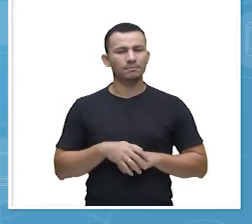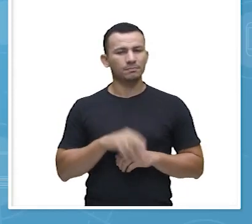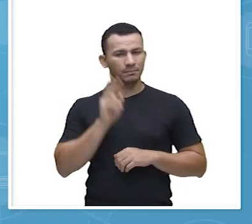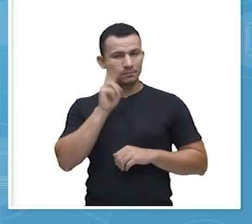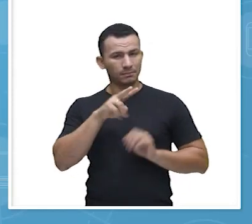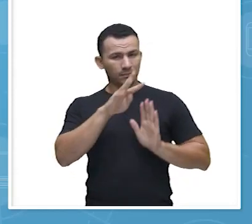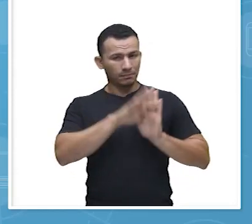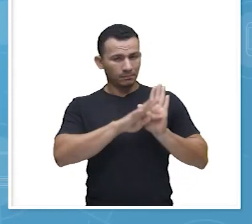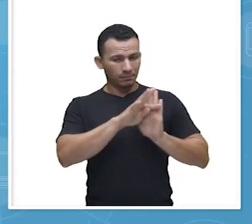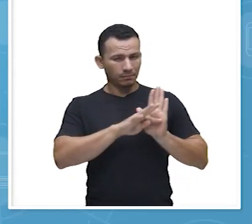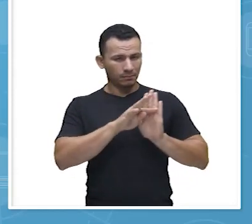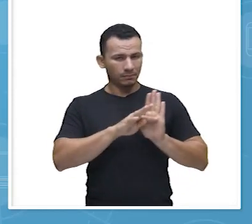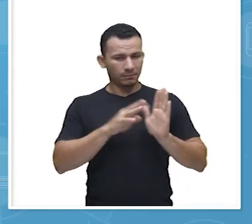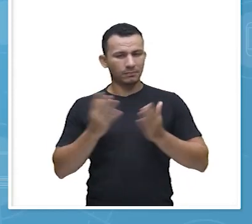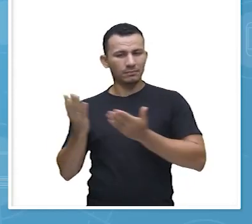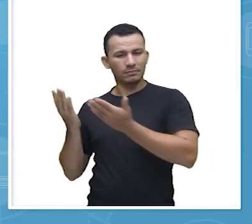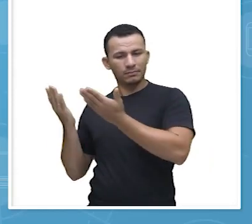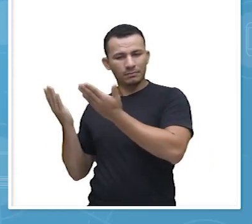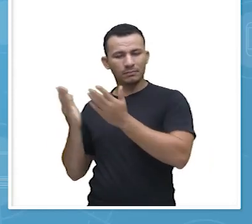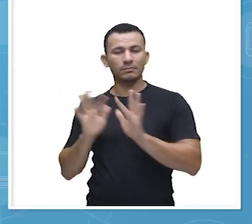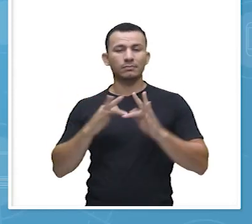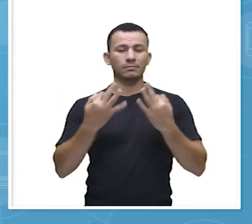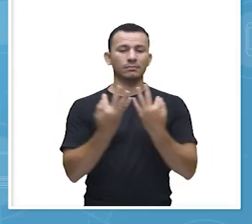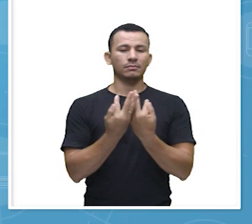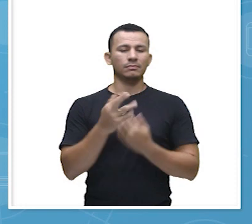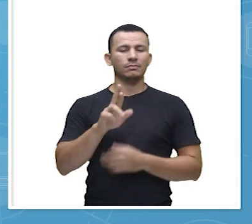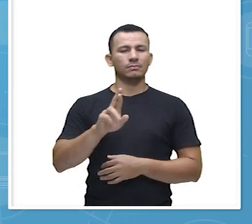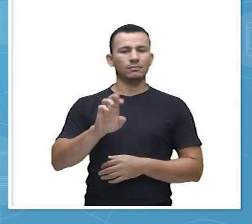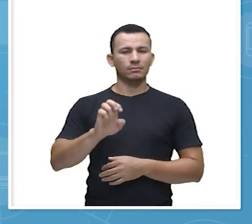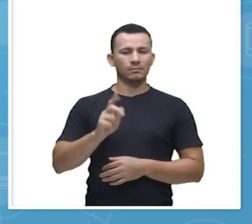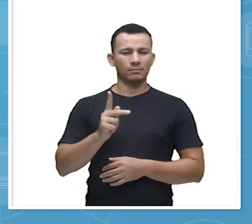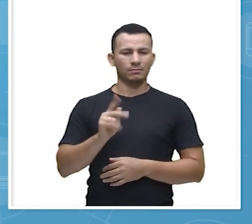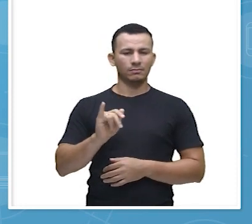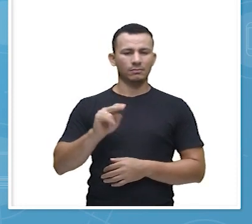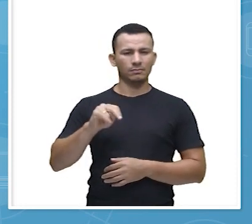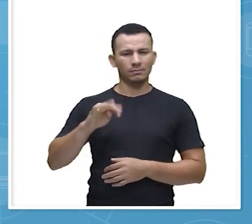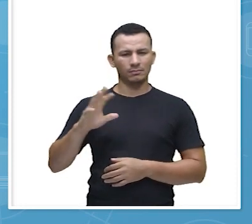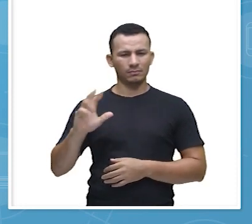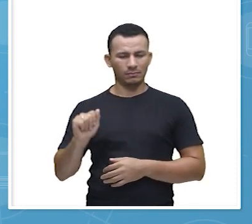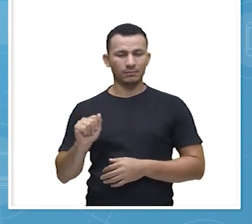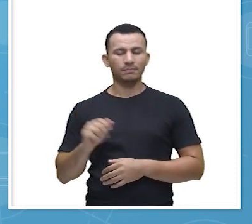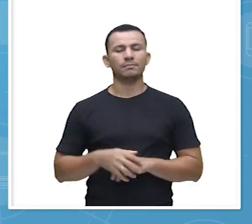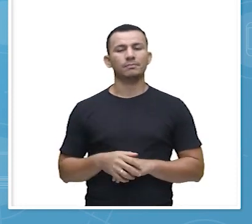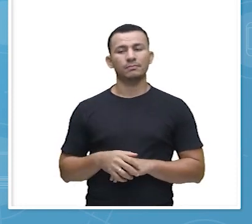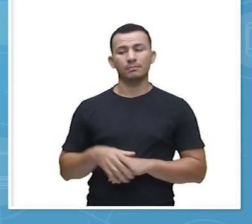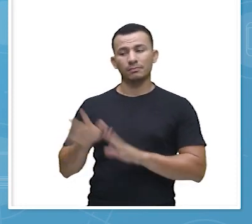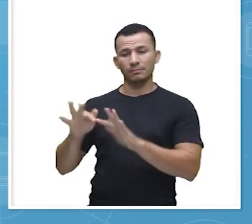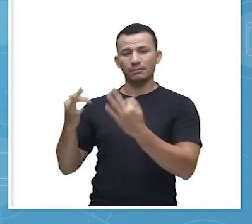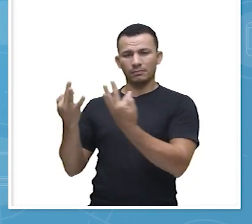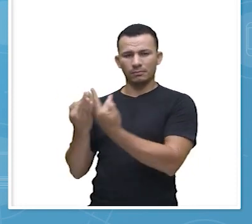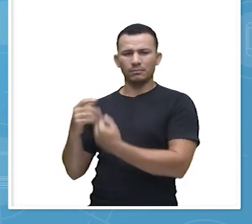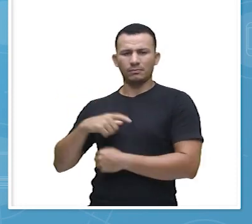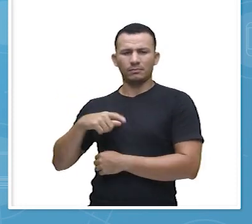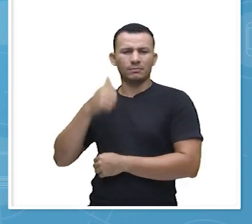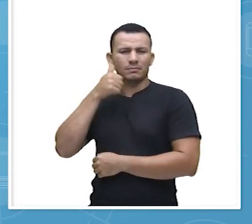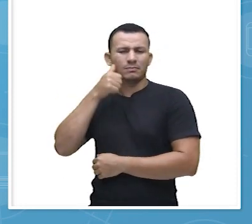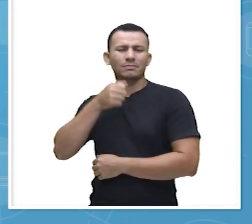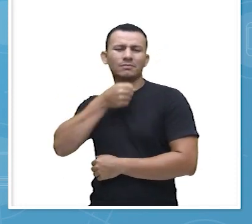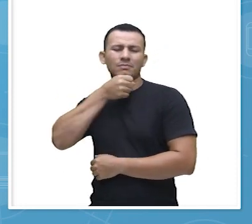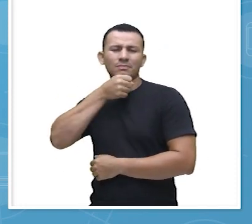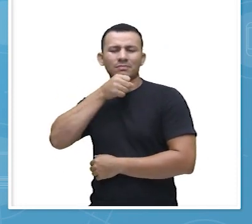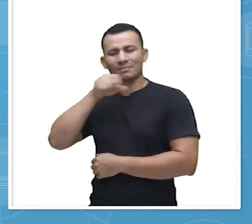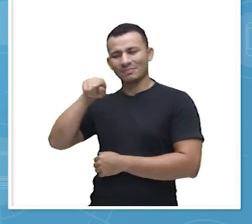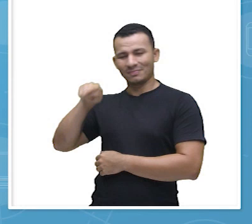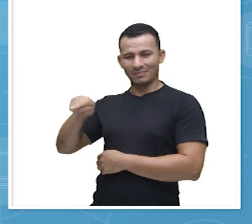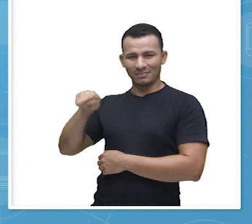Família Ripinica, não é? A Família Ripinica, que dizia o seguinte: a família Ripinica tem vovó Maricota, que